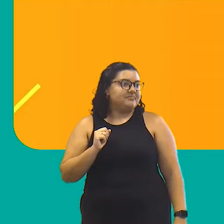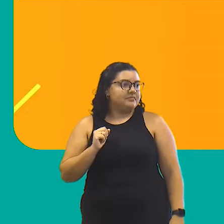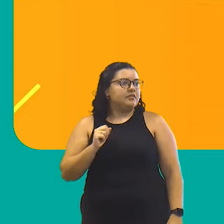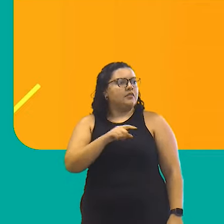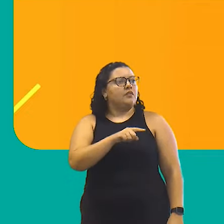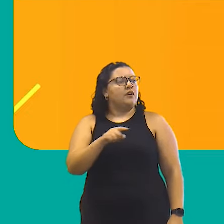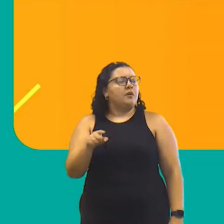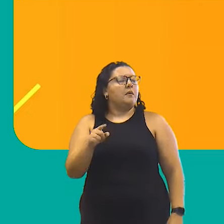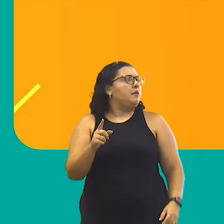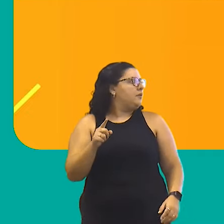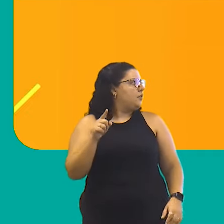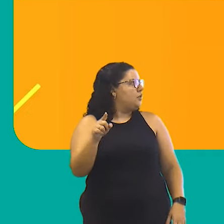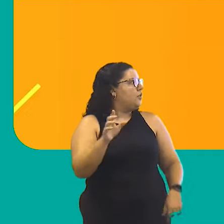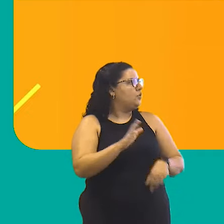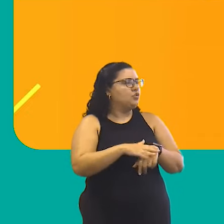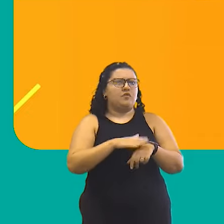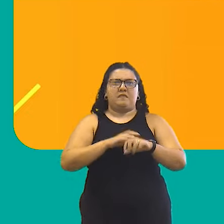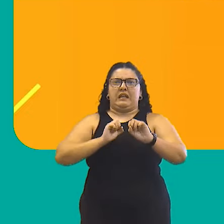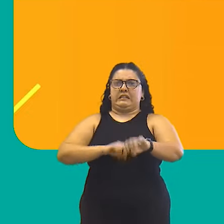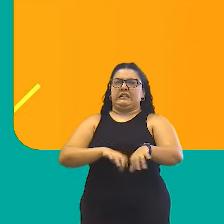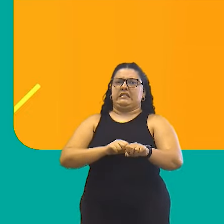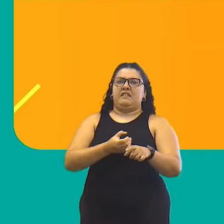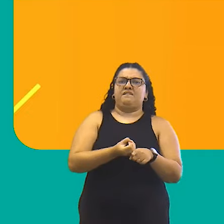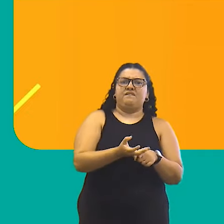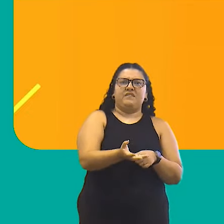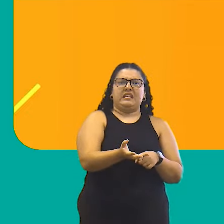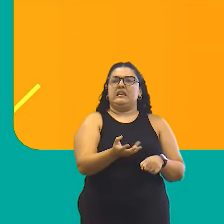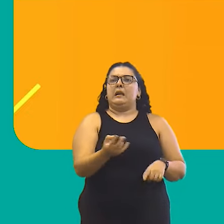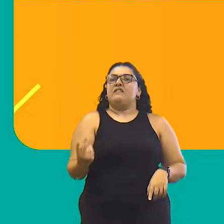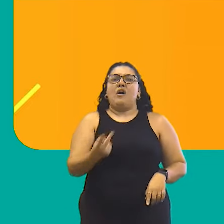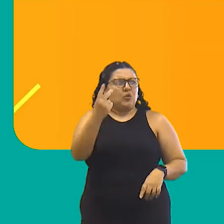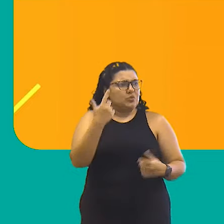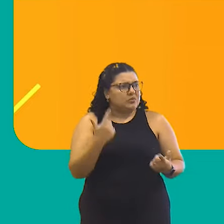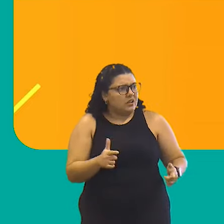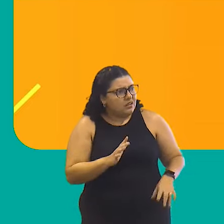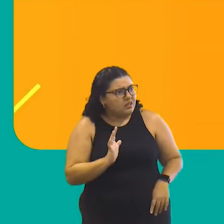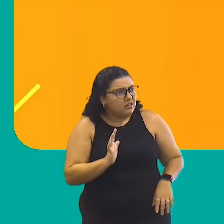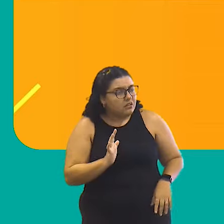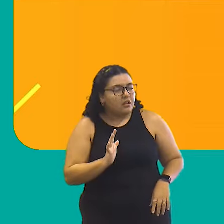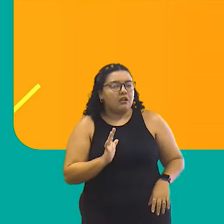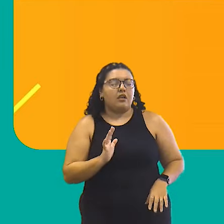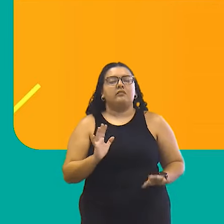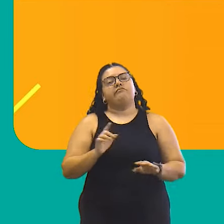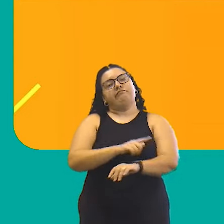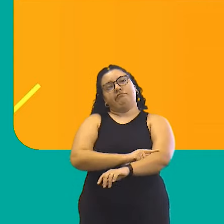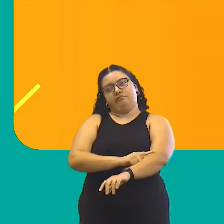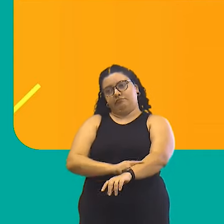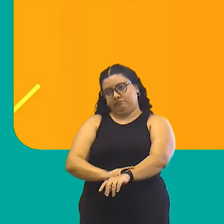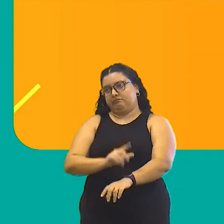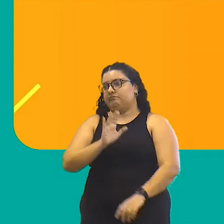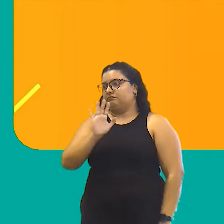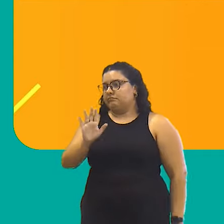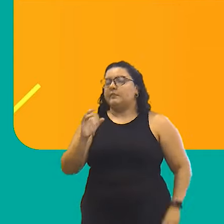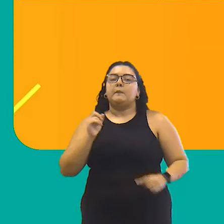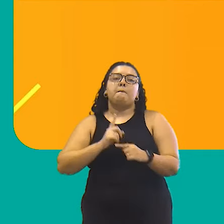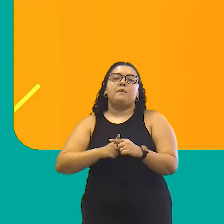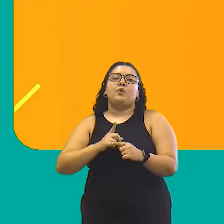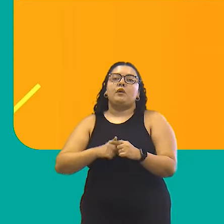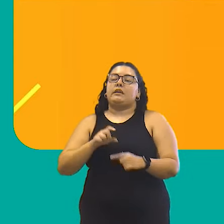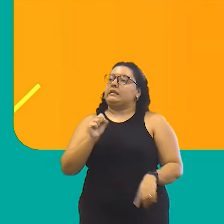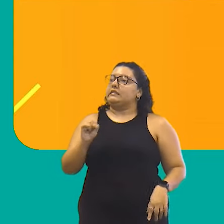você fala, Douglas, mas você não vai ensinar física? Você vai desvalorizar a física? Não. É porque